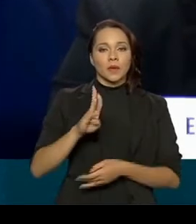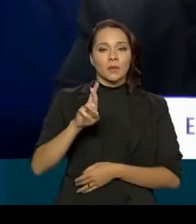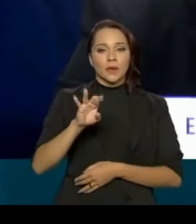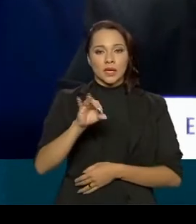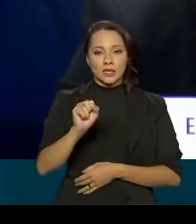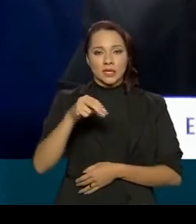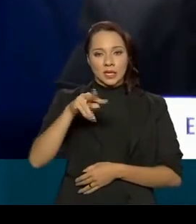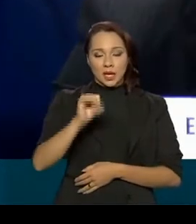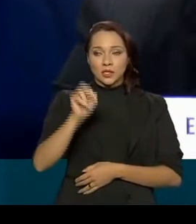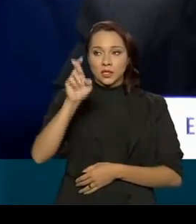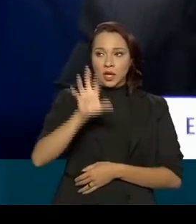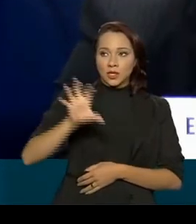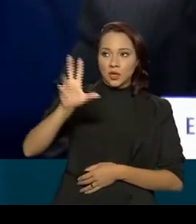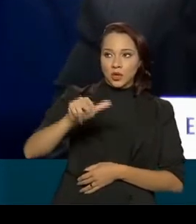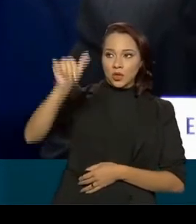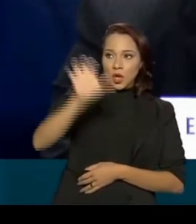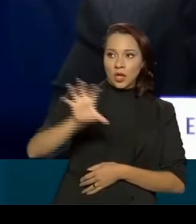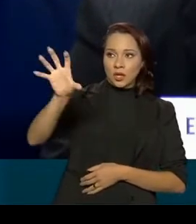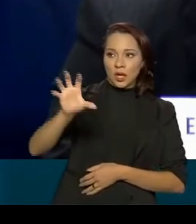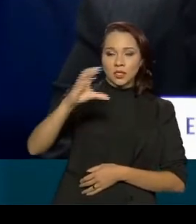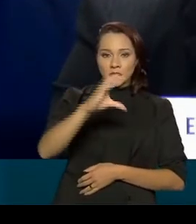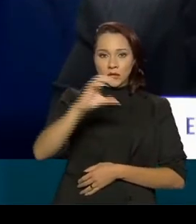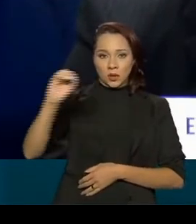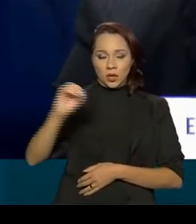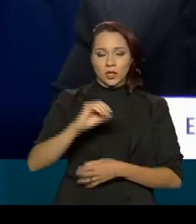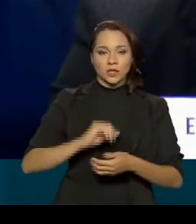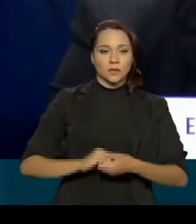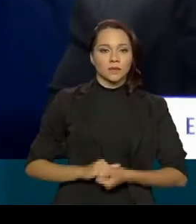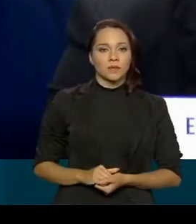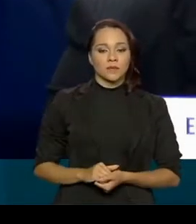BrisaNet, nas regiões Nordeste e Centro-Oeste,